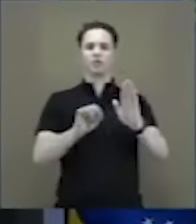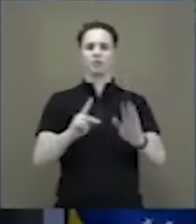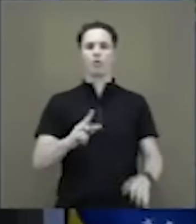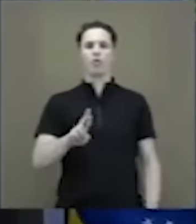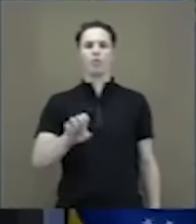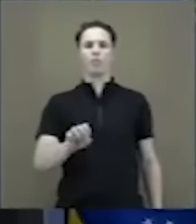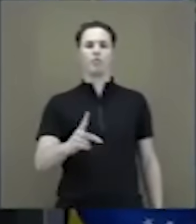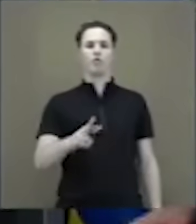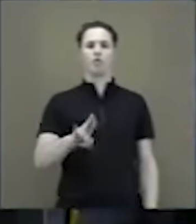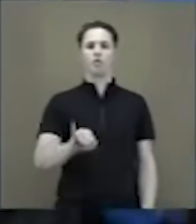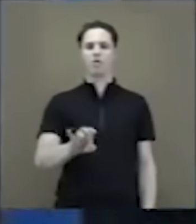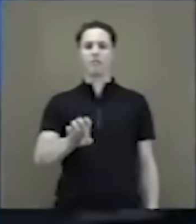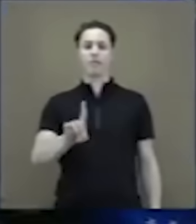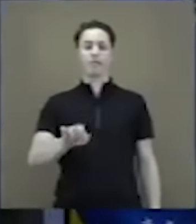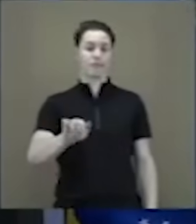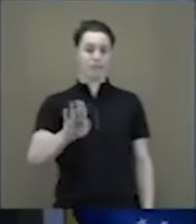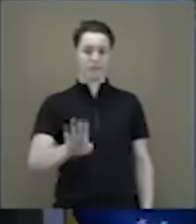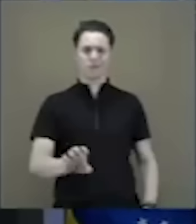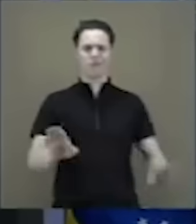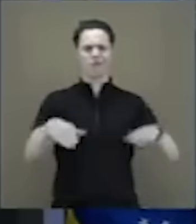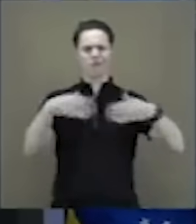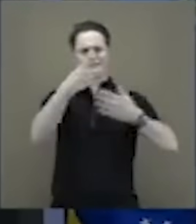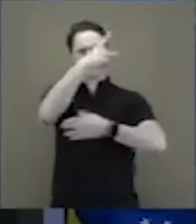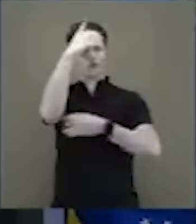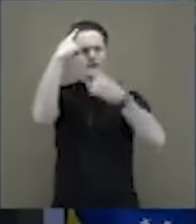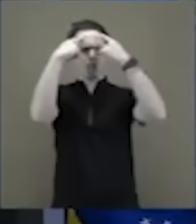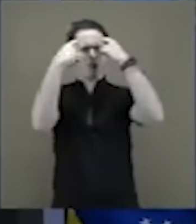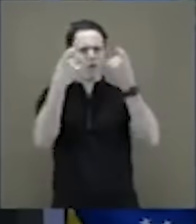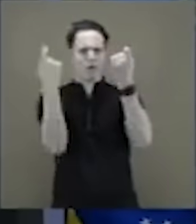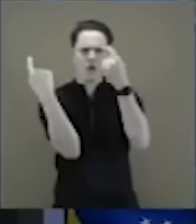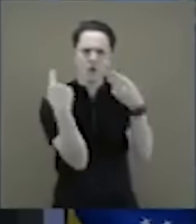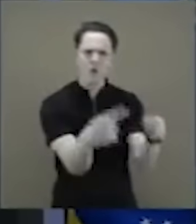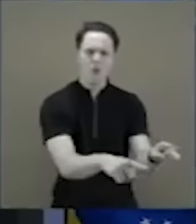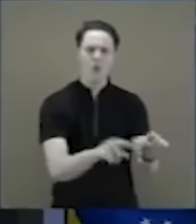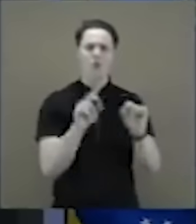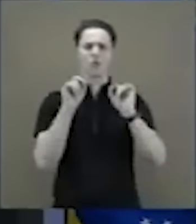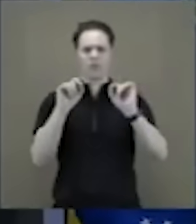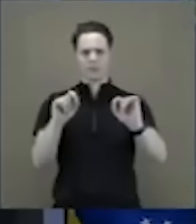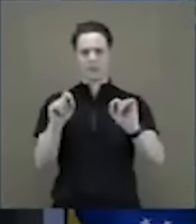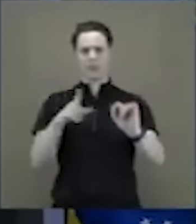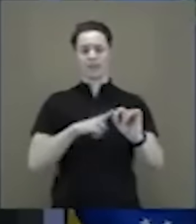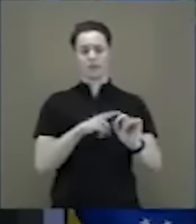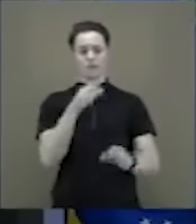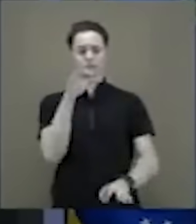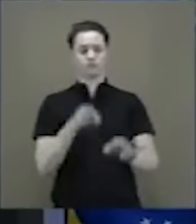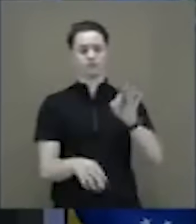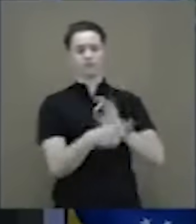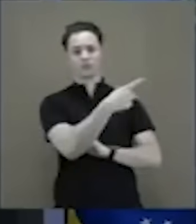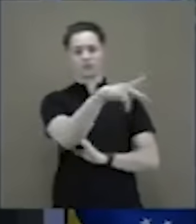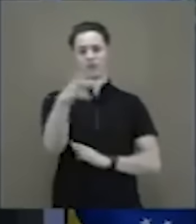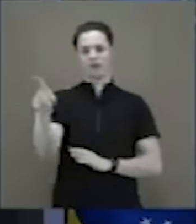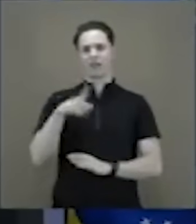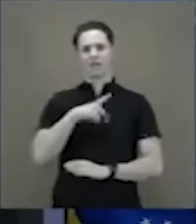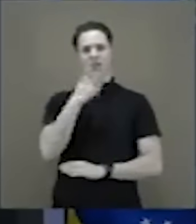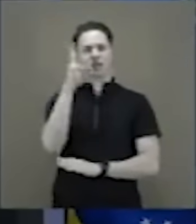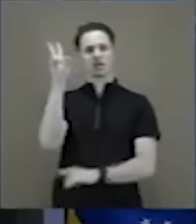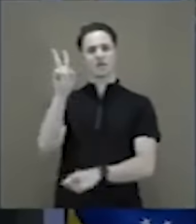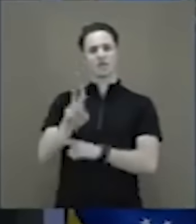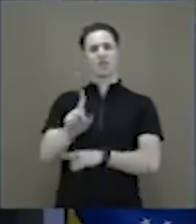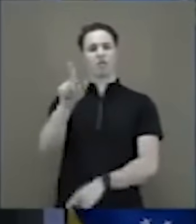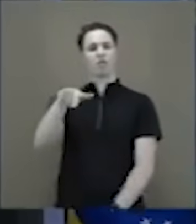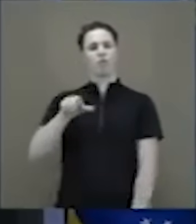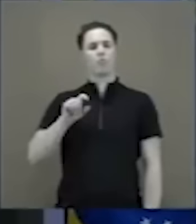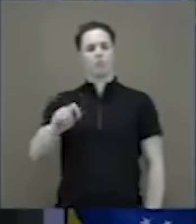propriedade. E uma agressão exatamente ao que esses juízes alegam defender, que é